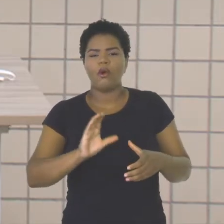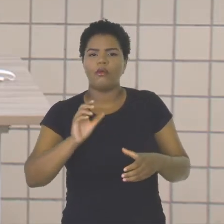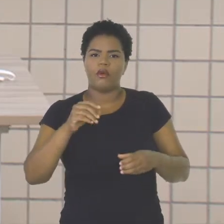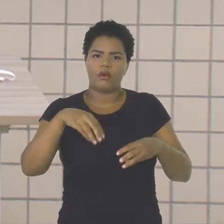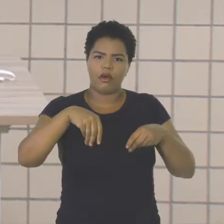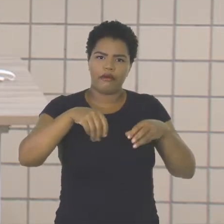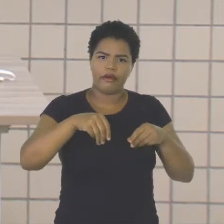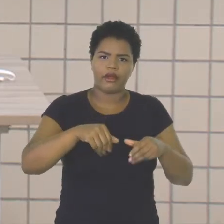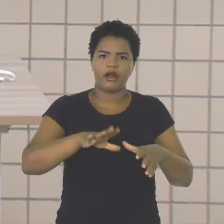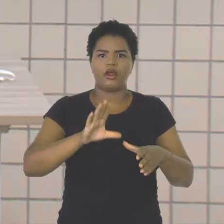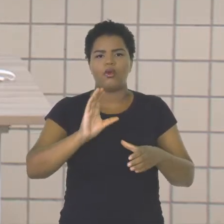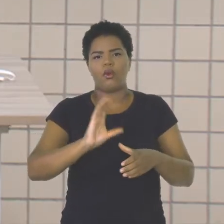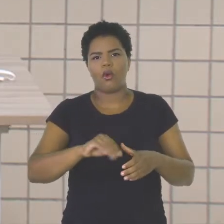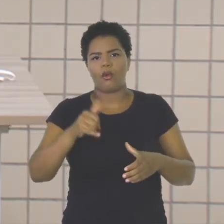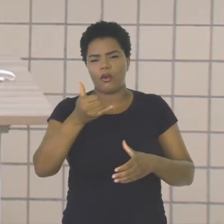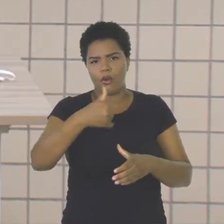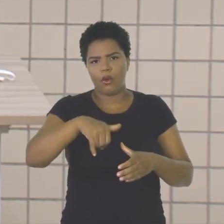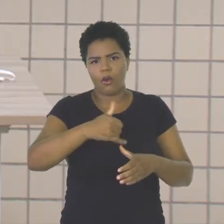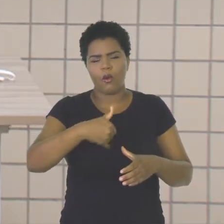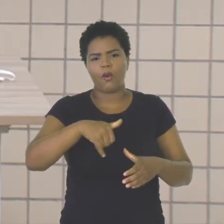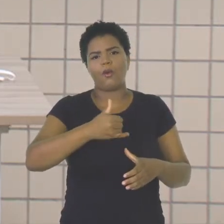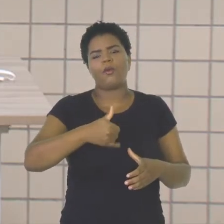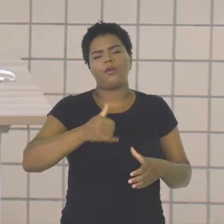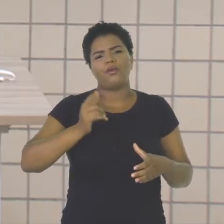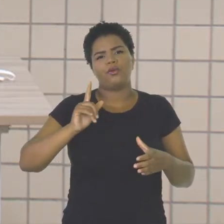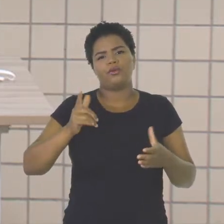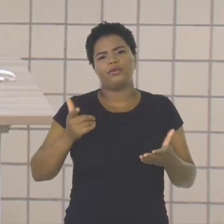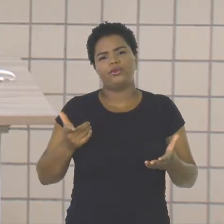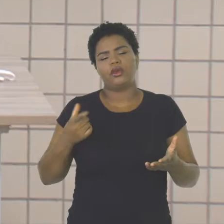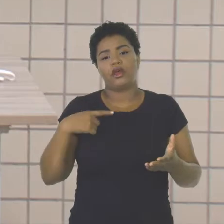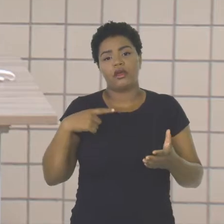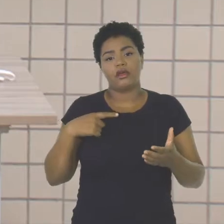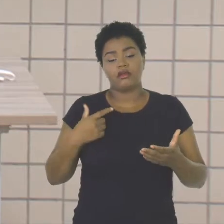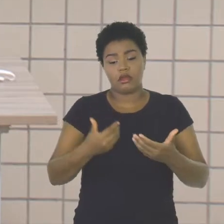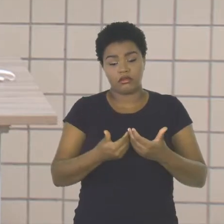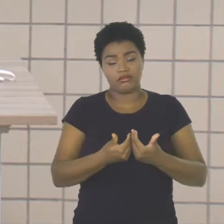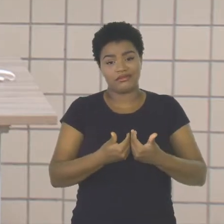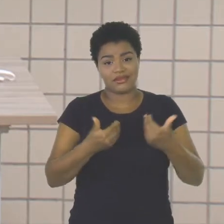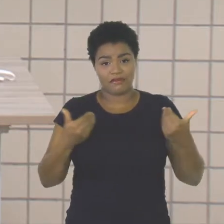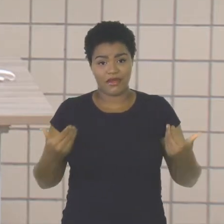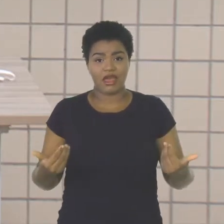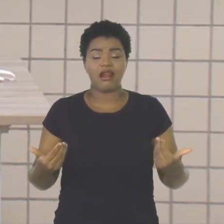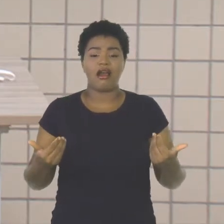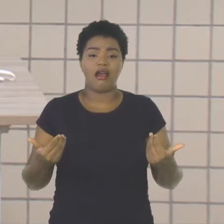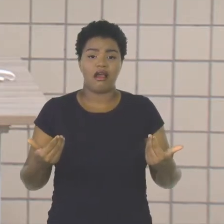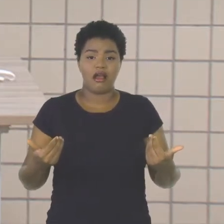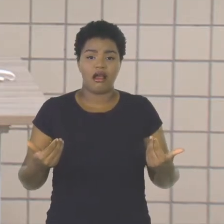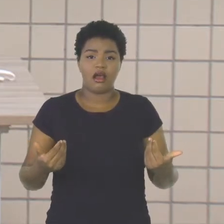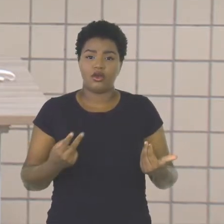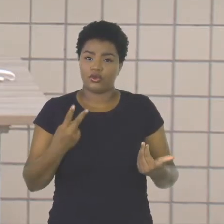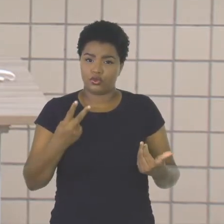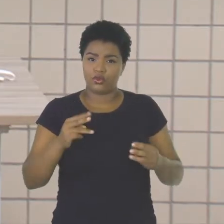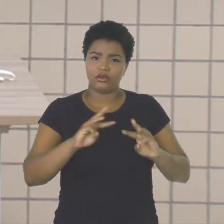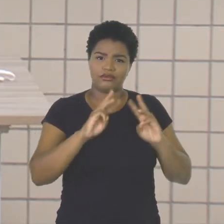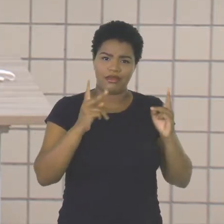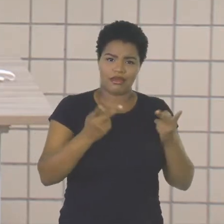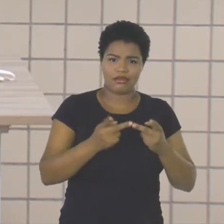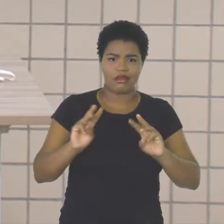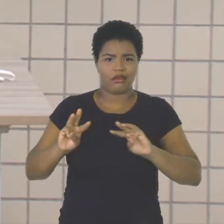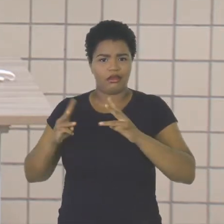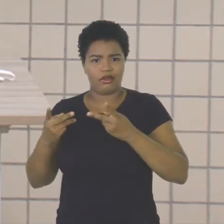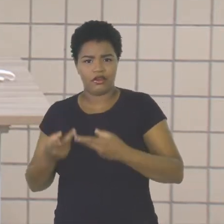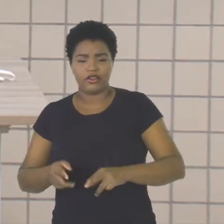com óleo. A gente consegue separar os dois recipientes, as duas matérias diferentes, mas